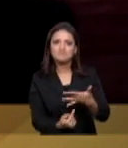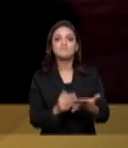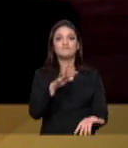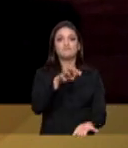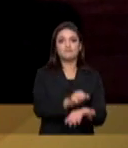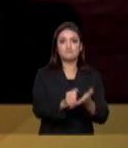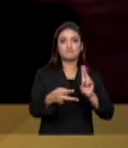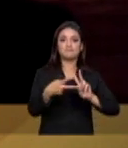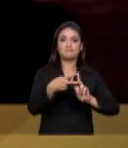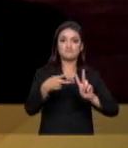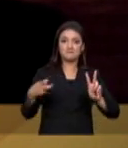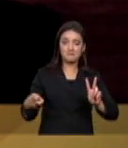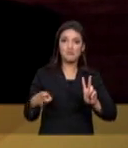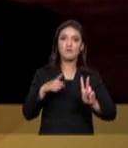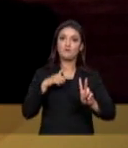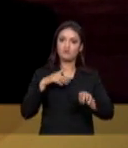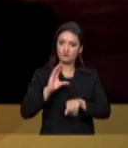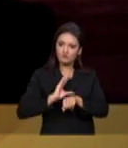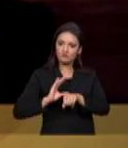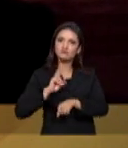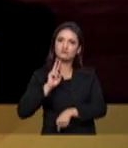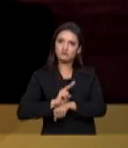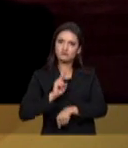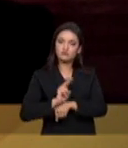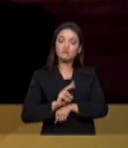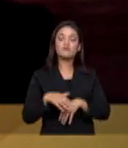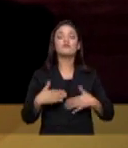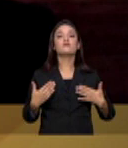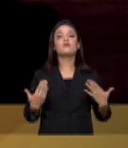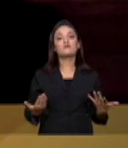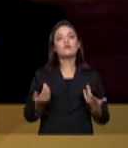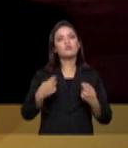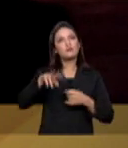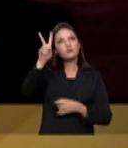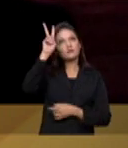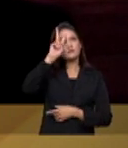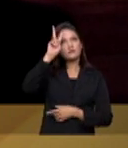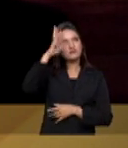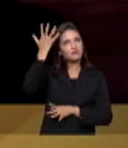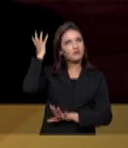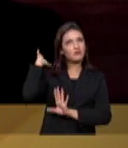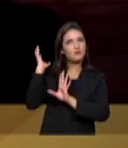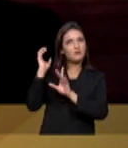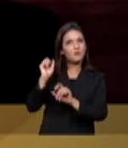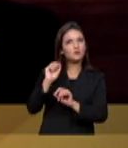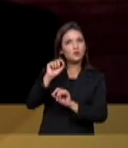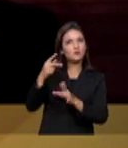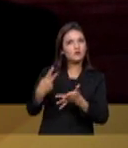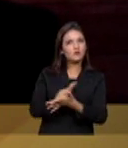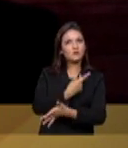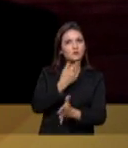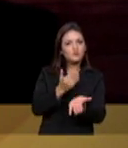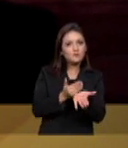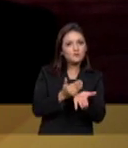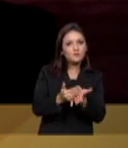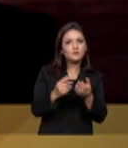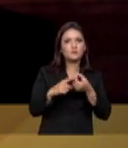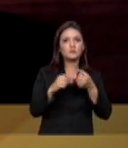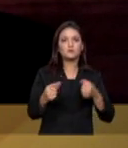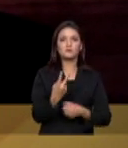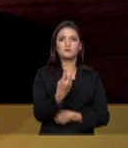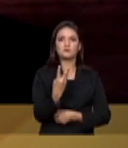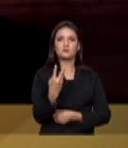tutelada pela constituição rememorar opção o caput do artigo 231